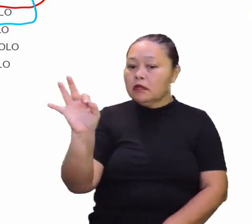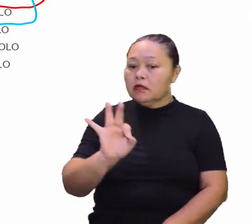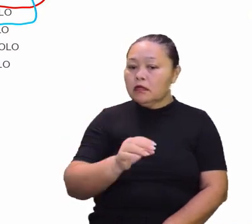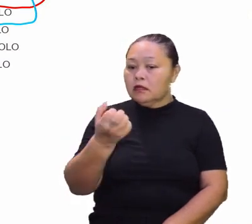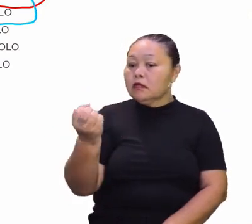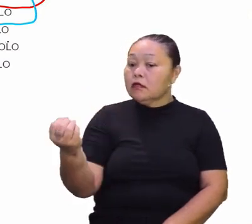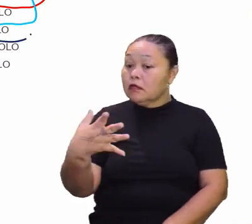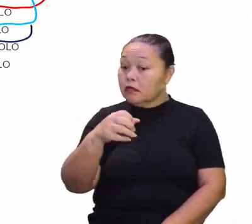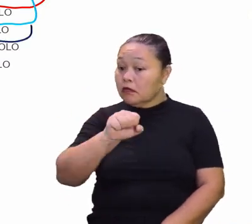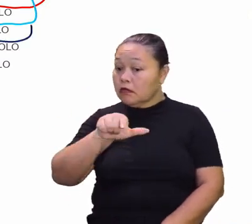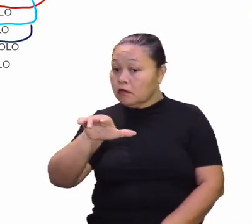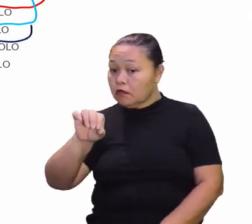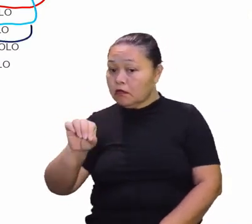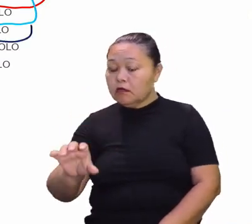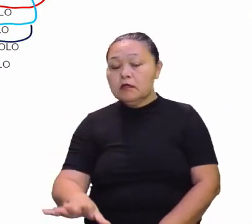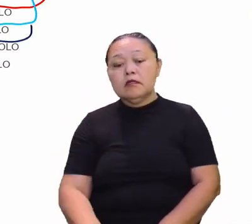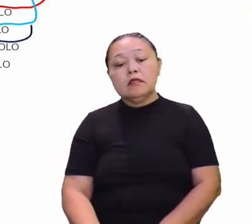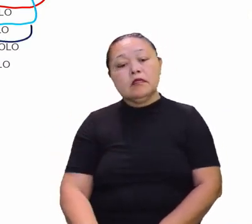11% neossolo,